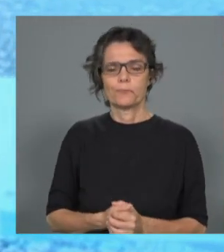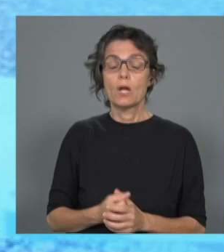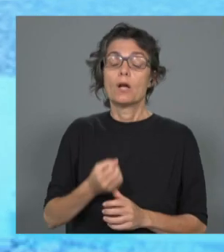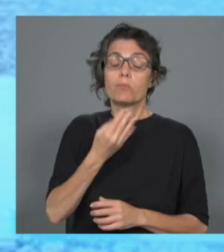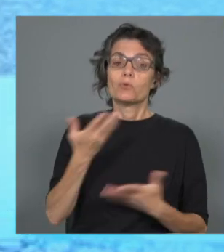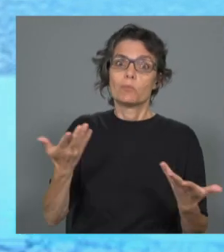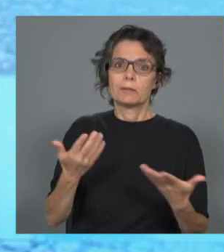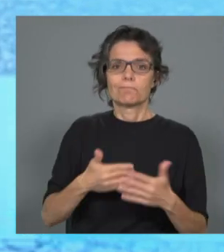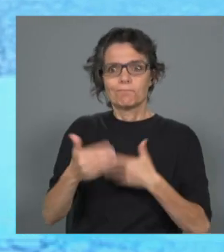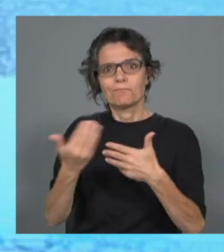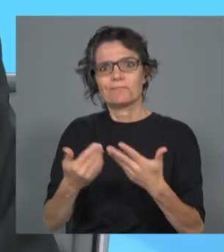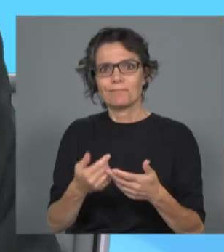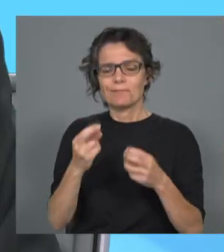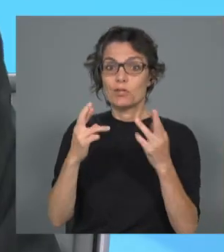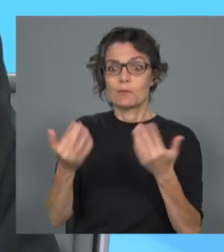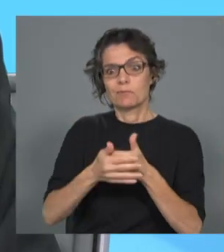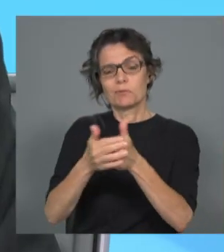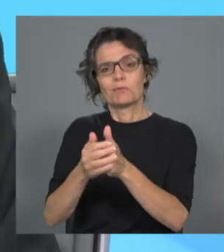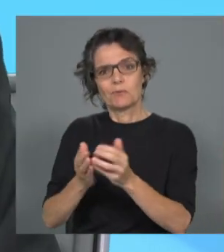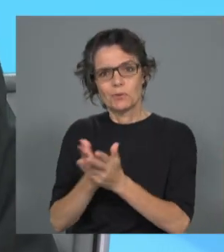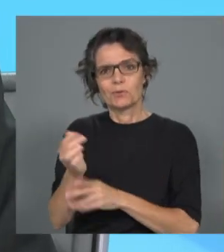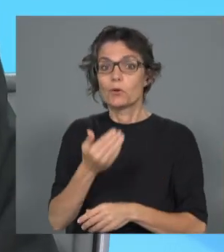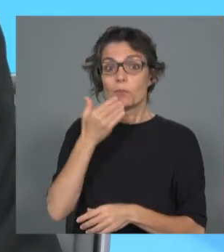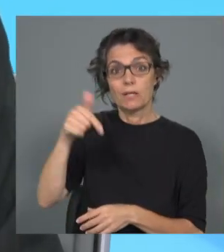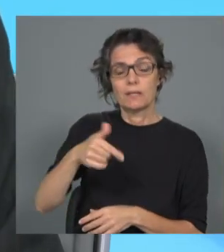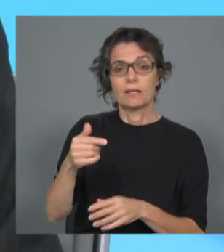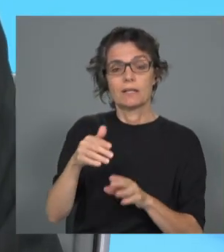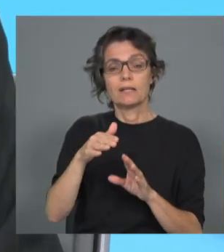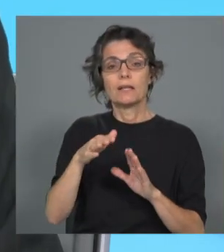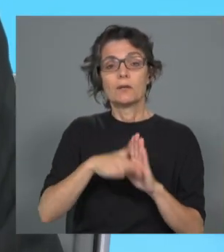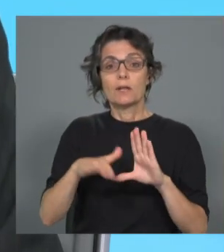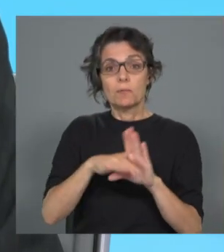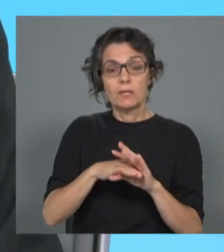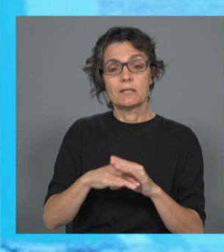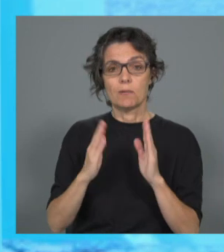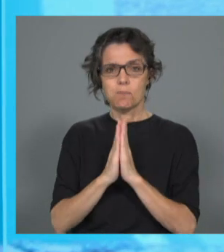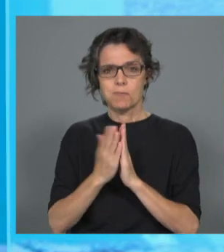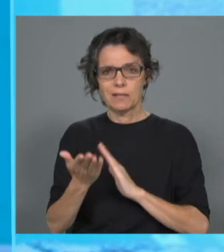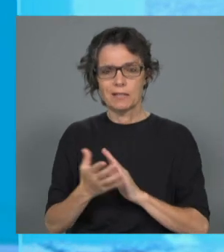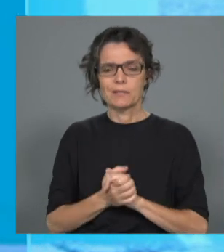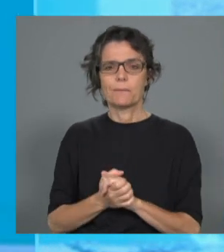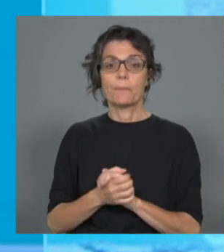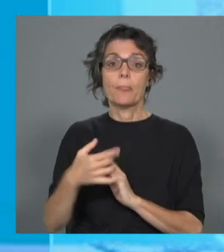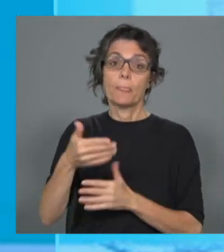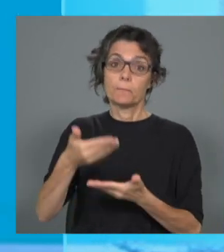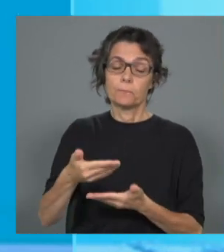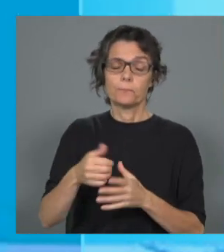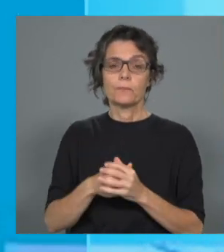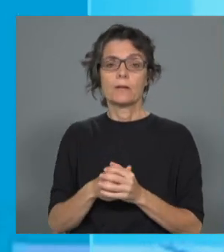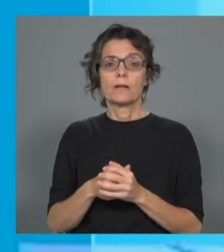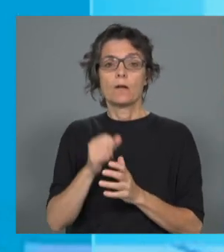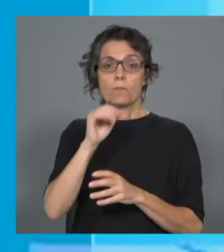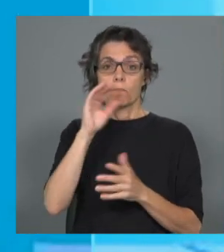não arrefeça, não é? Agradeço muito a sua presença hoje aqui no programa Eclésia. Ficamos por aqui. Já sabe que